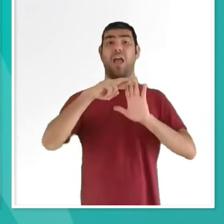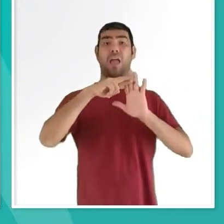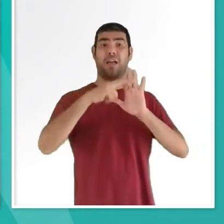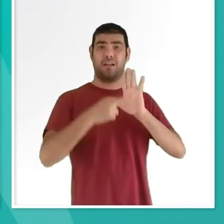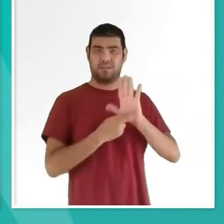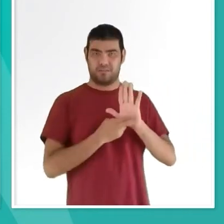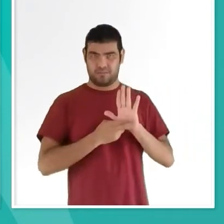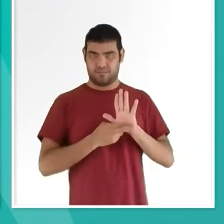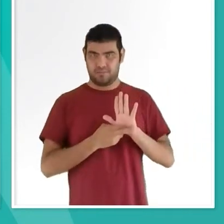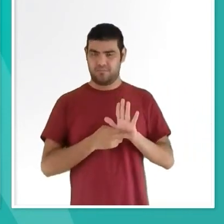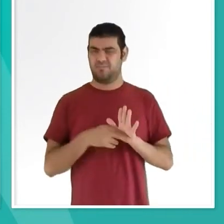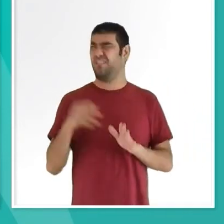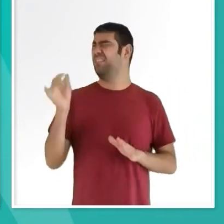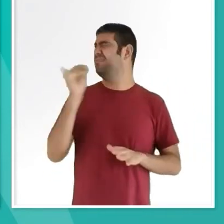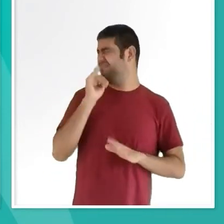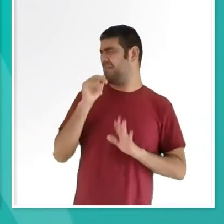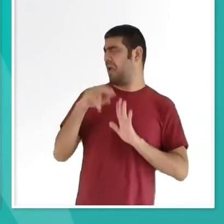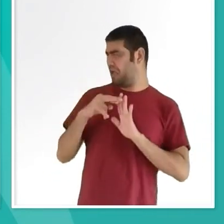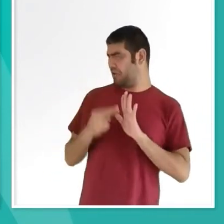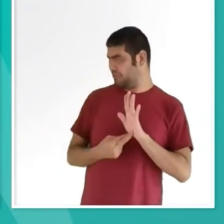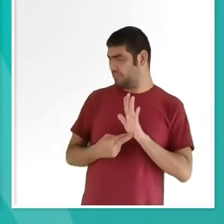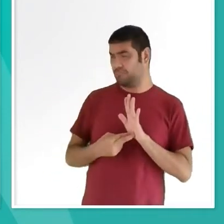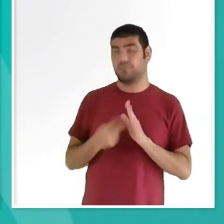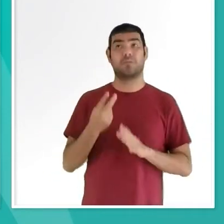colocar regras. Não pode